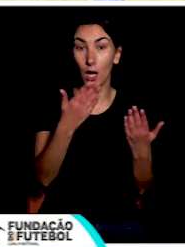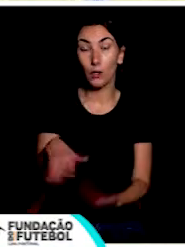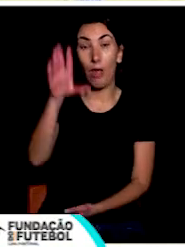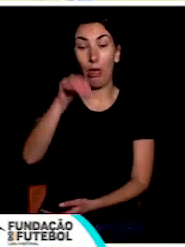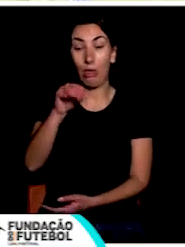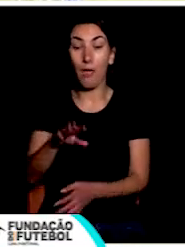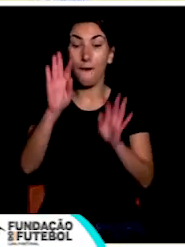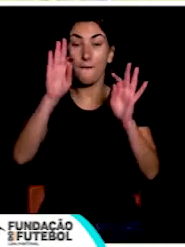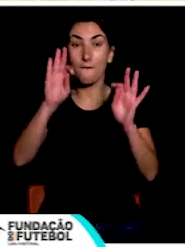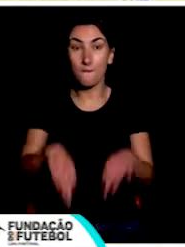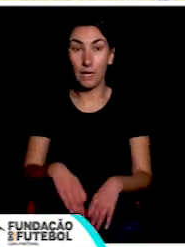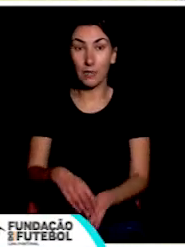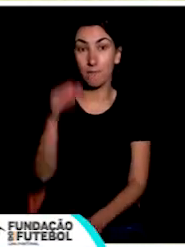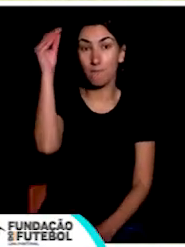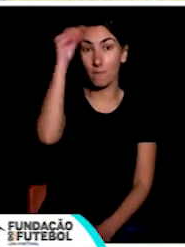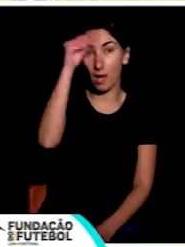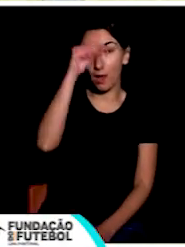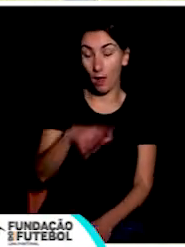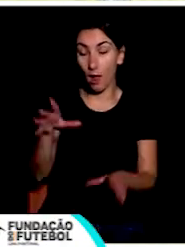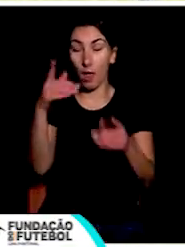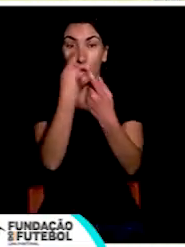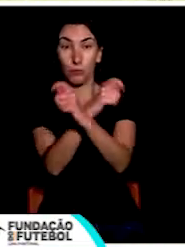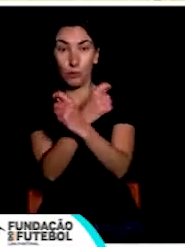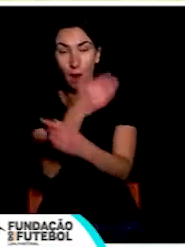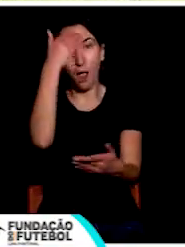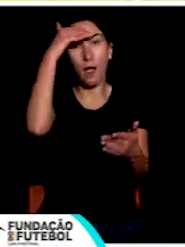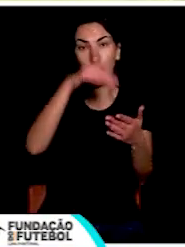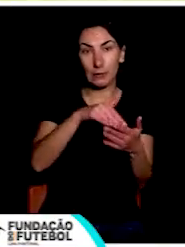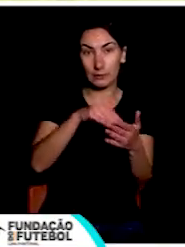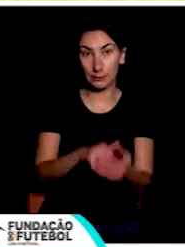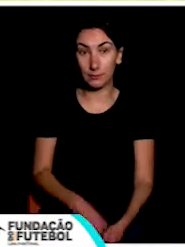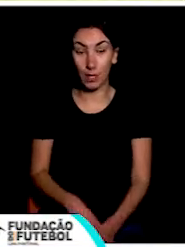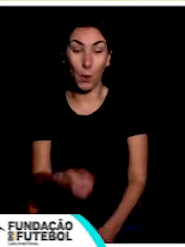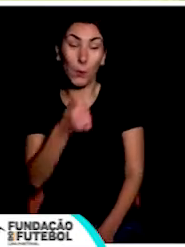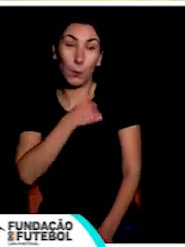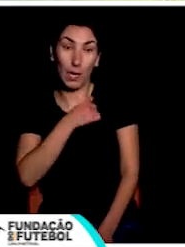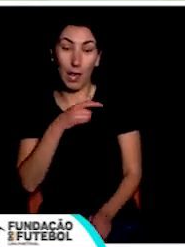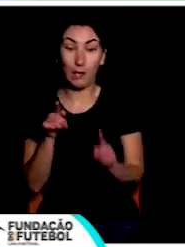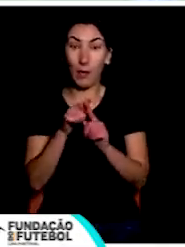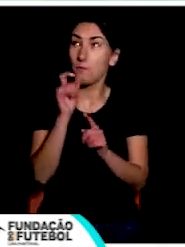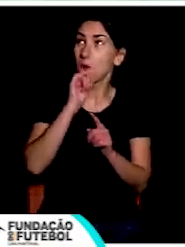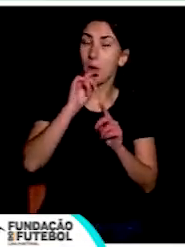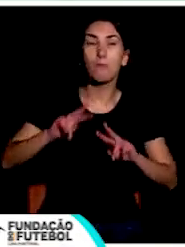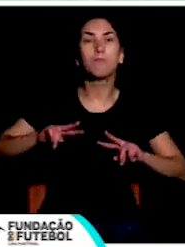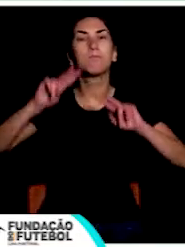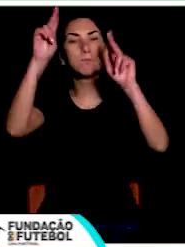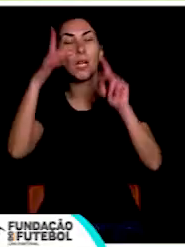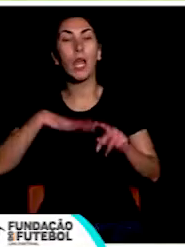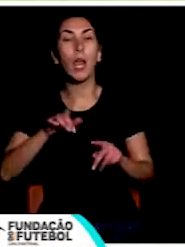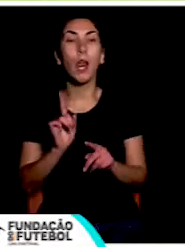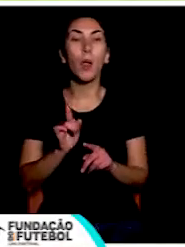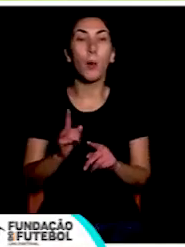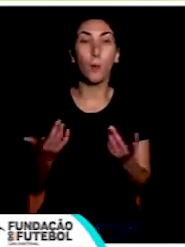A jornada 10 vai terminar em Trás-os-Montes com a recepção do Desportivo de Chaves ao Casa Pia. Os da casa são candidatos à subida e